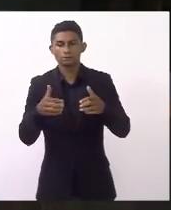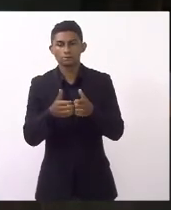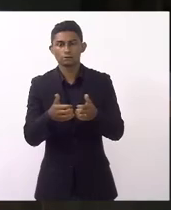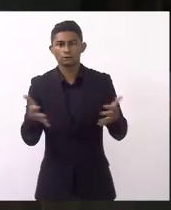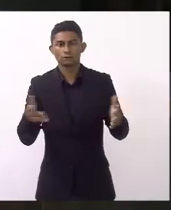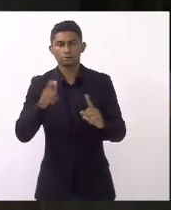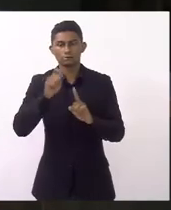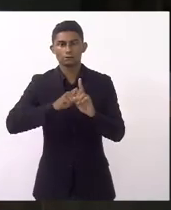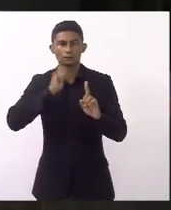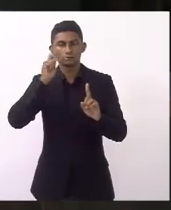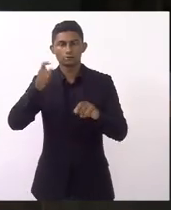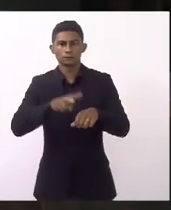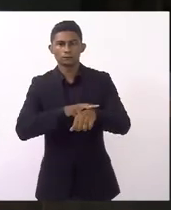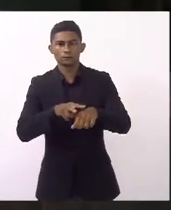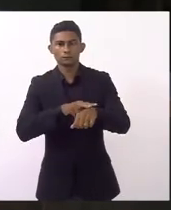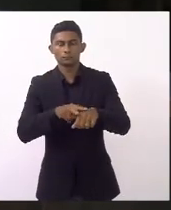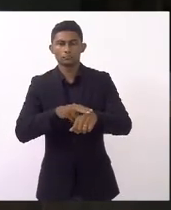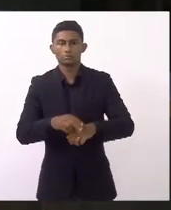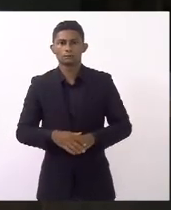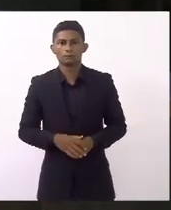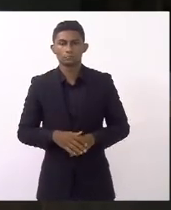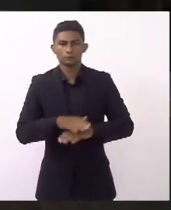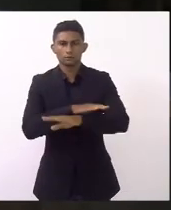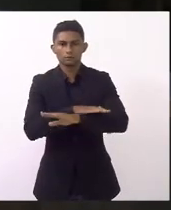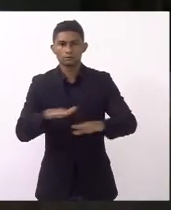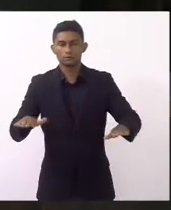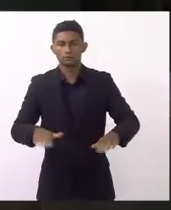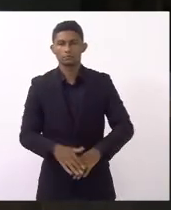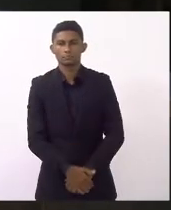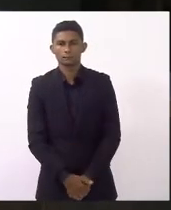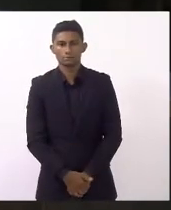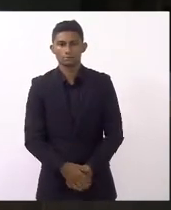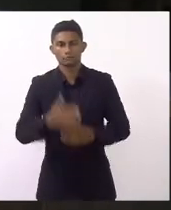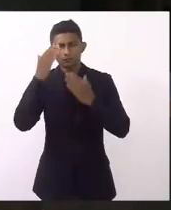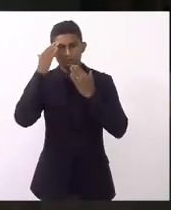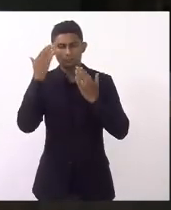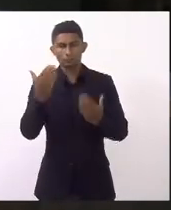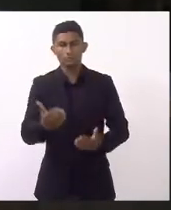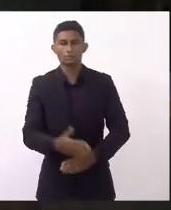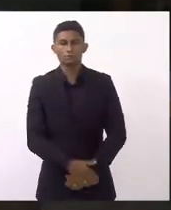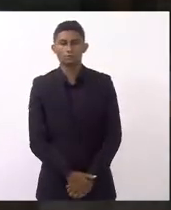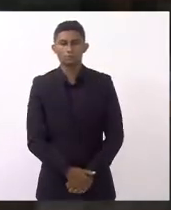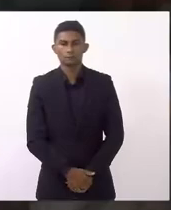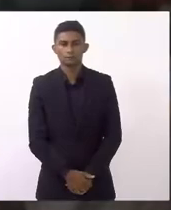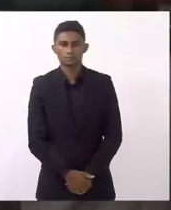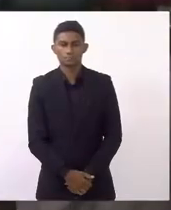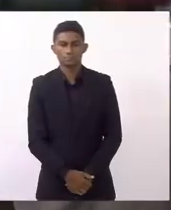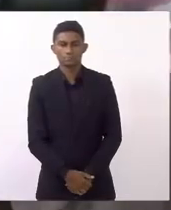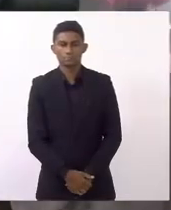do Abril Verde está encerrada muito obrigada